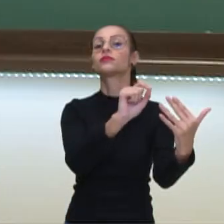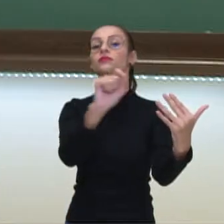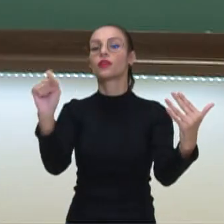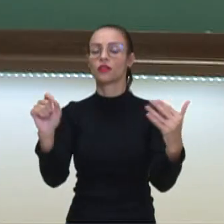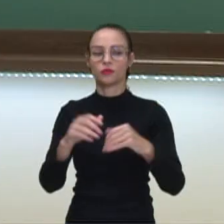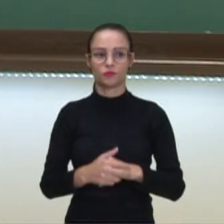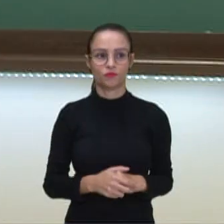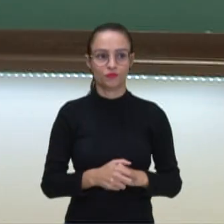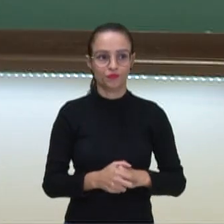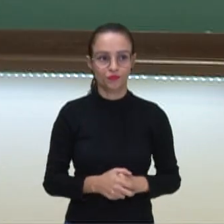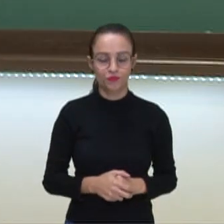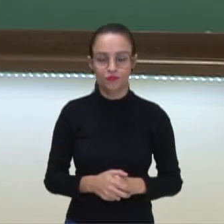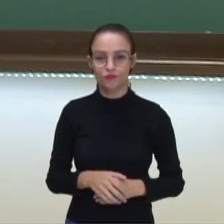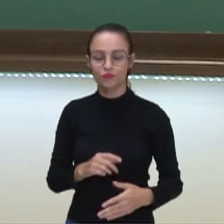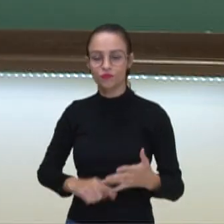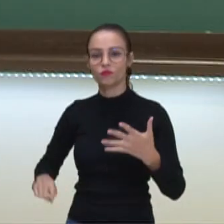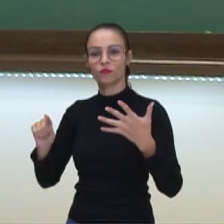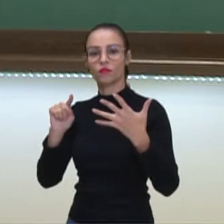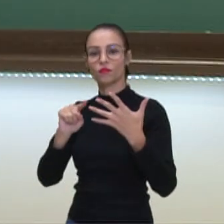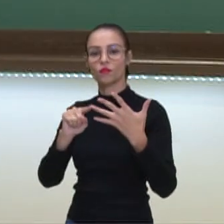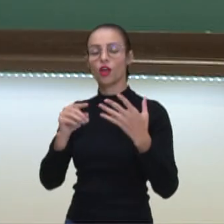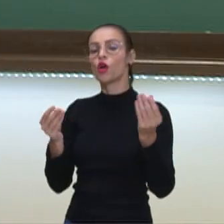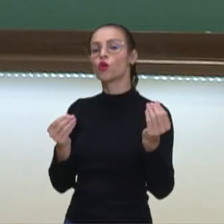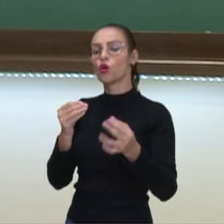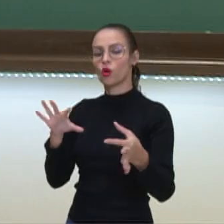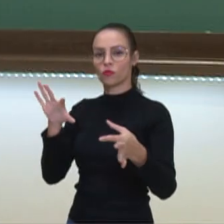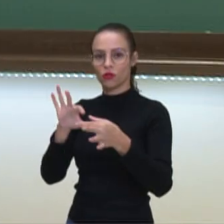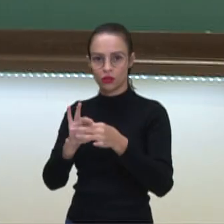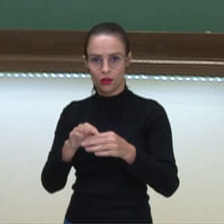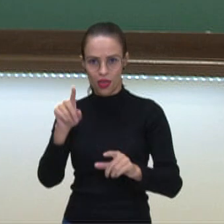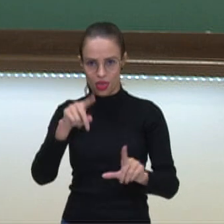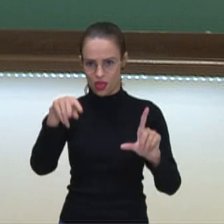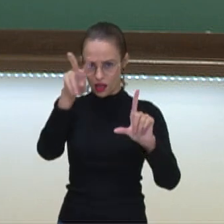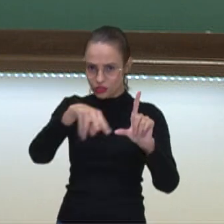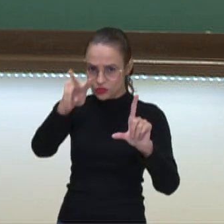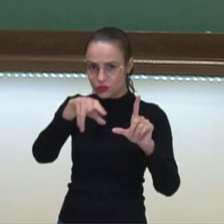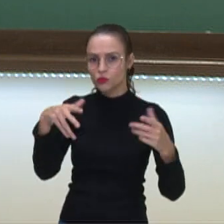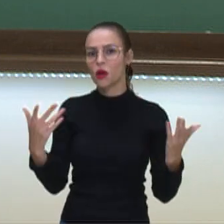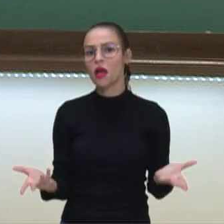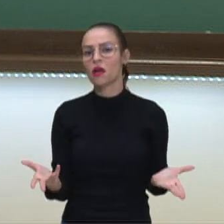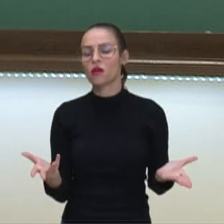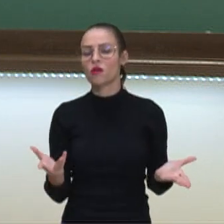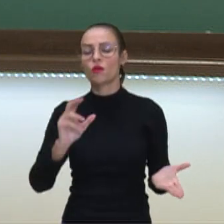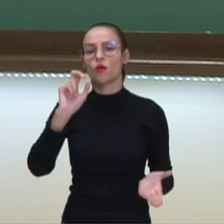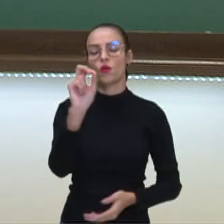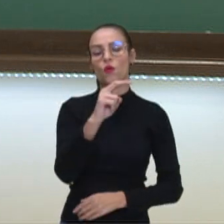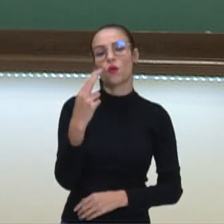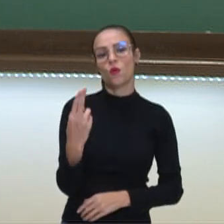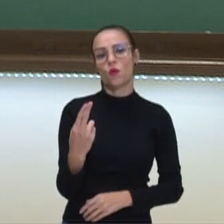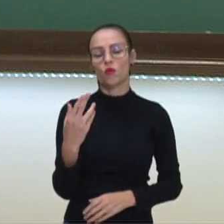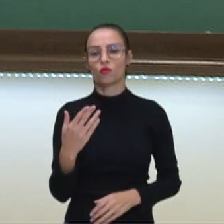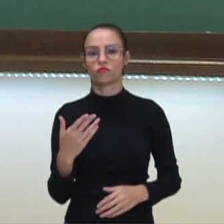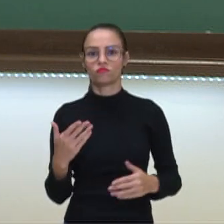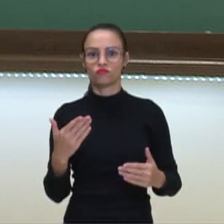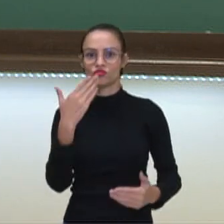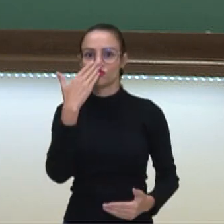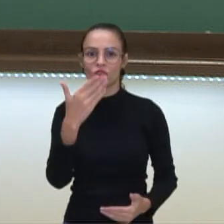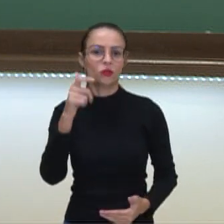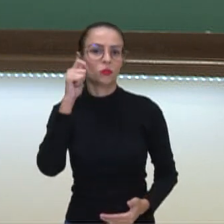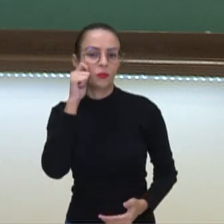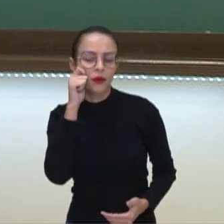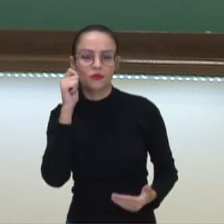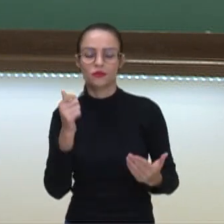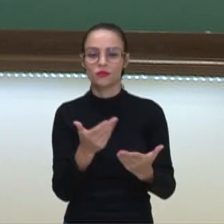que meio? Né? A gente está aí por meios audiovisuais, nós estamos diretamente com o público, né? Como